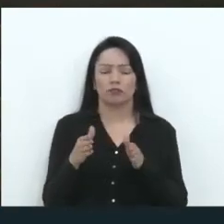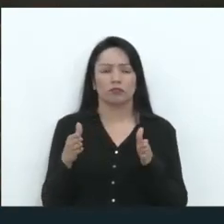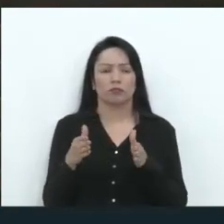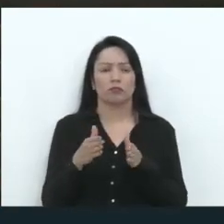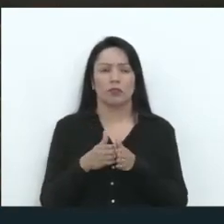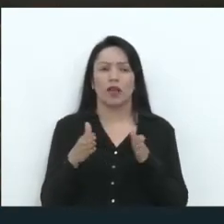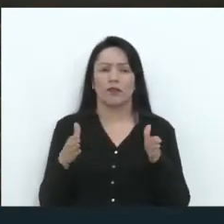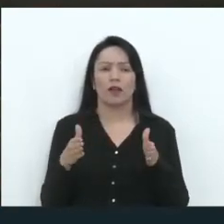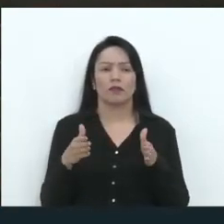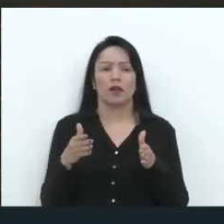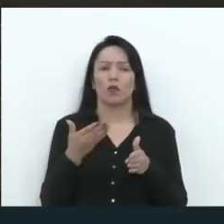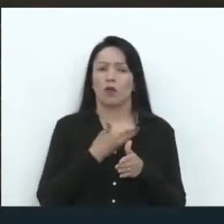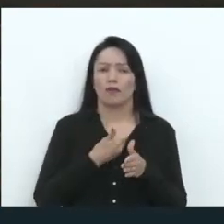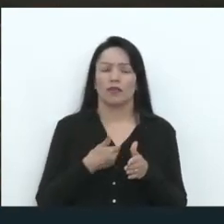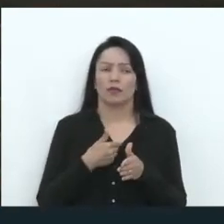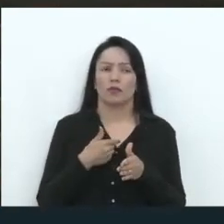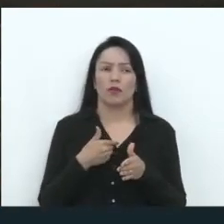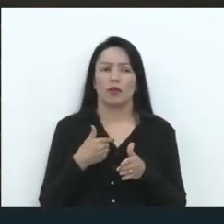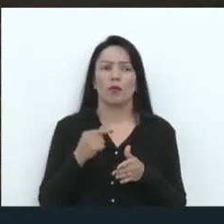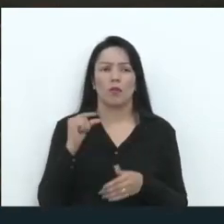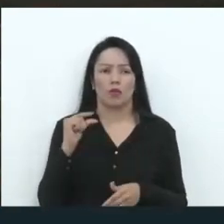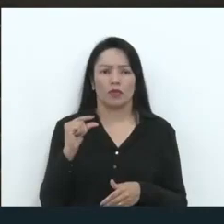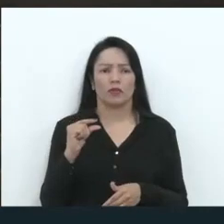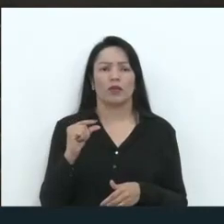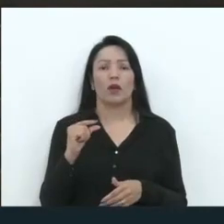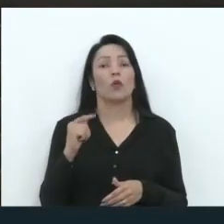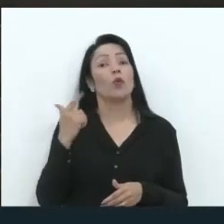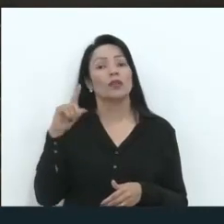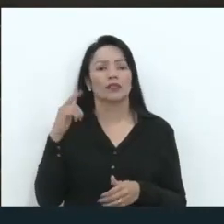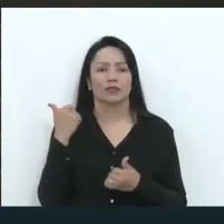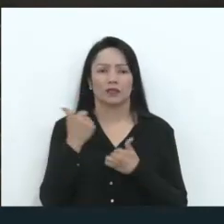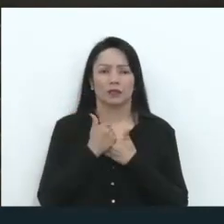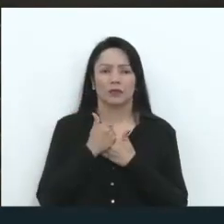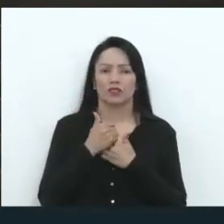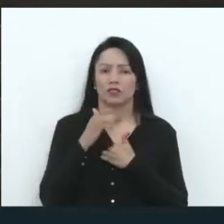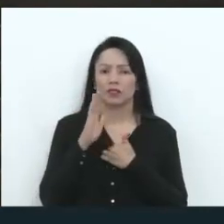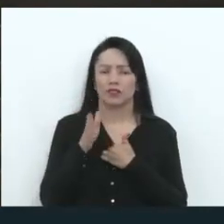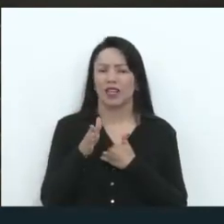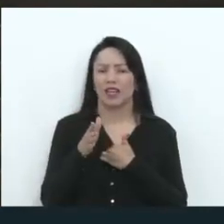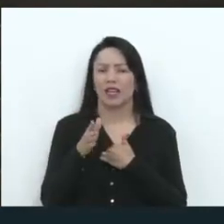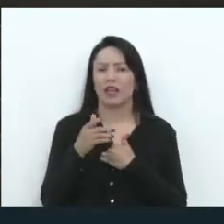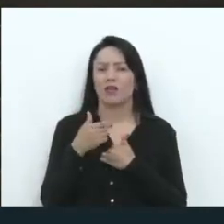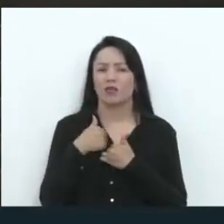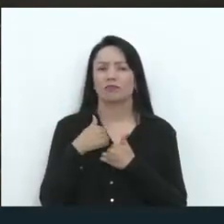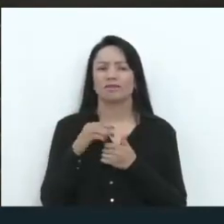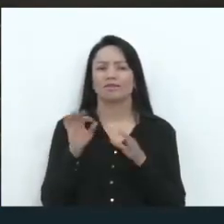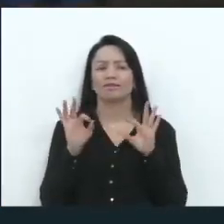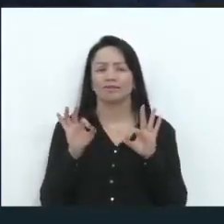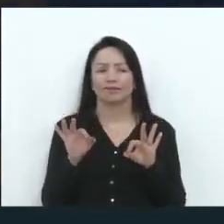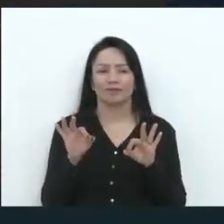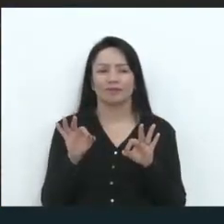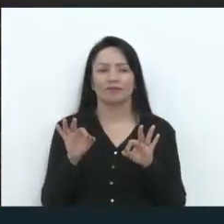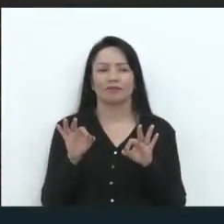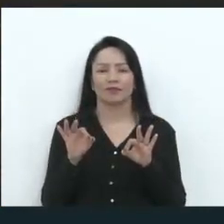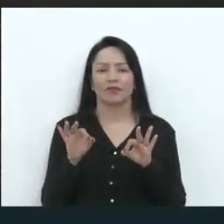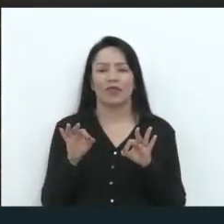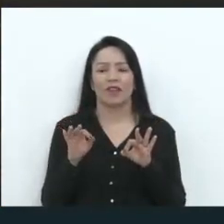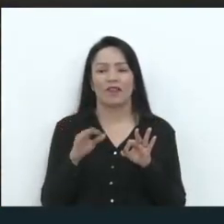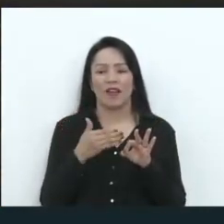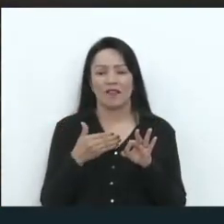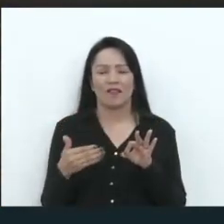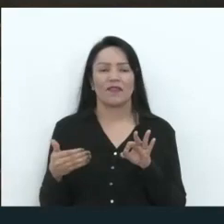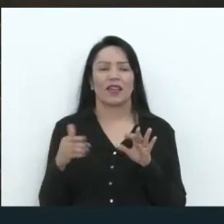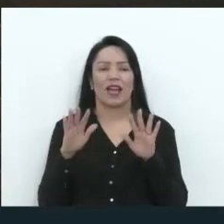mandato, mas você já assumiu outra vez aqui na casa. E eu não tenho dúvida que esse período que você vai passar aqui